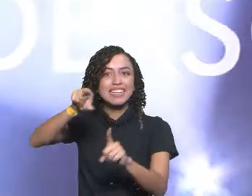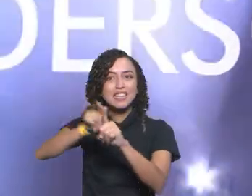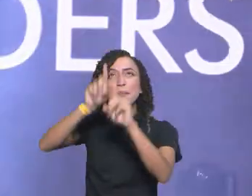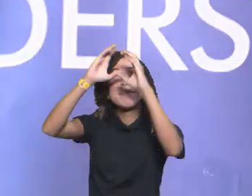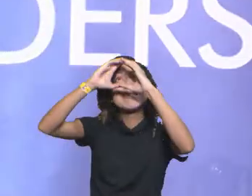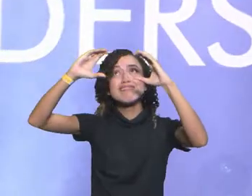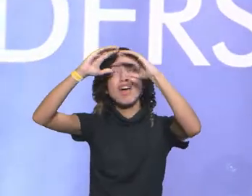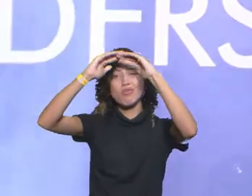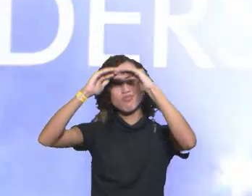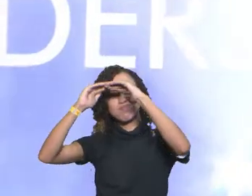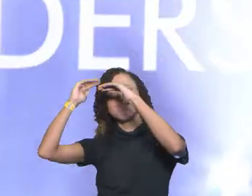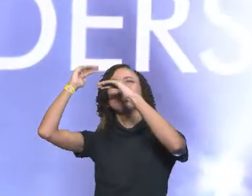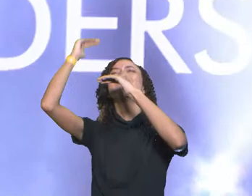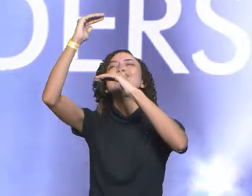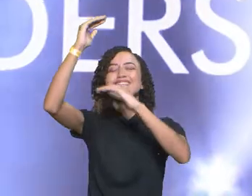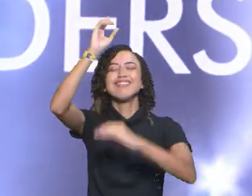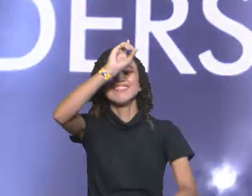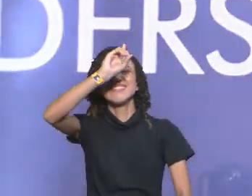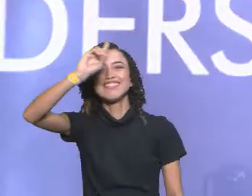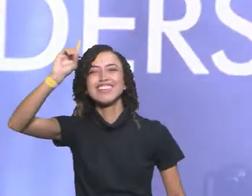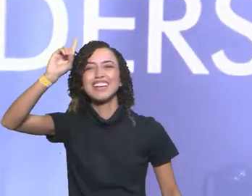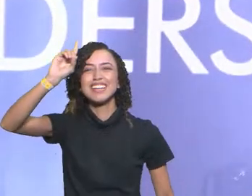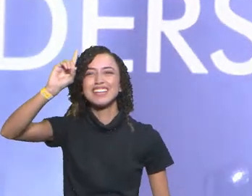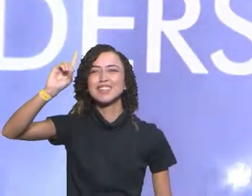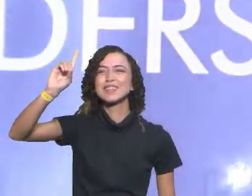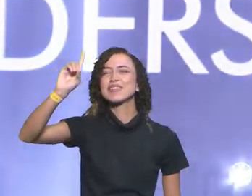e onde vão não